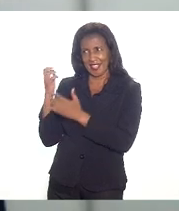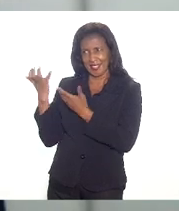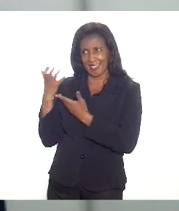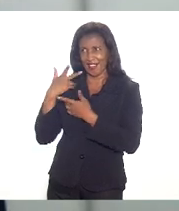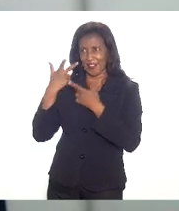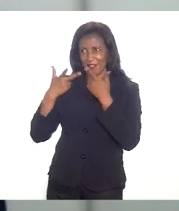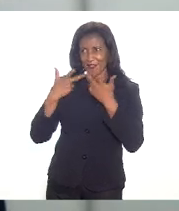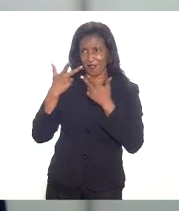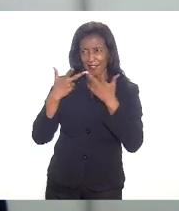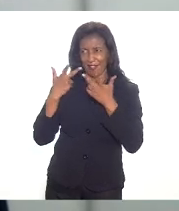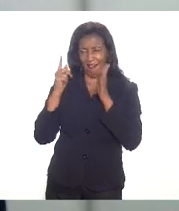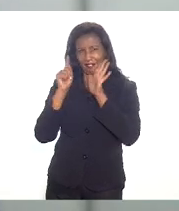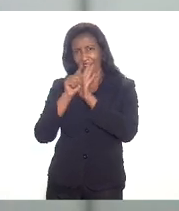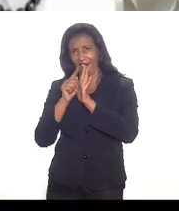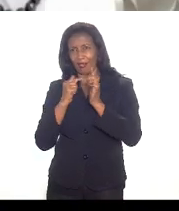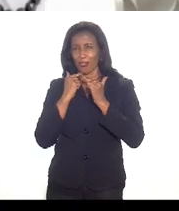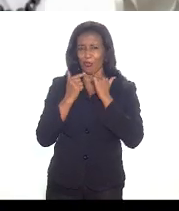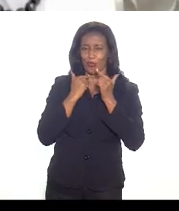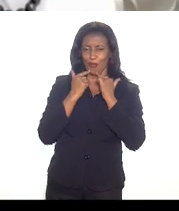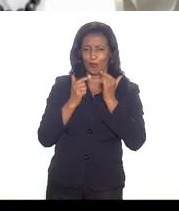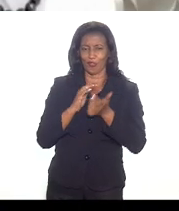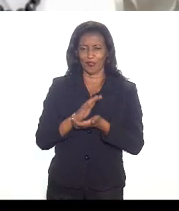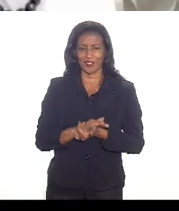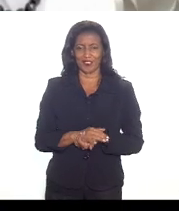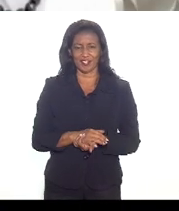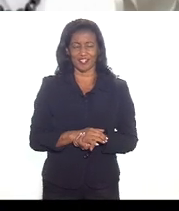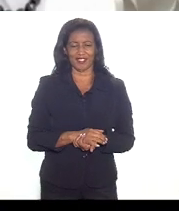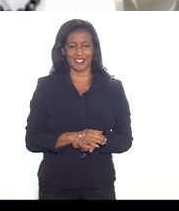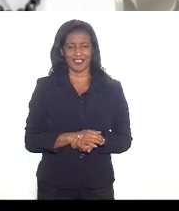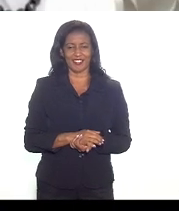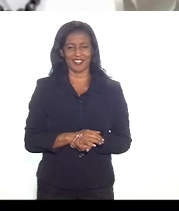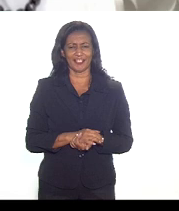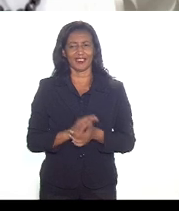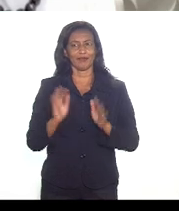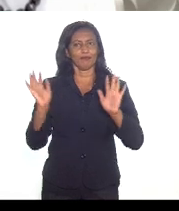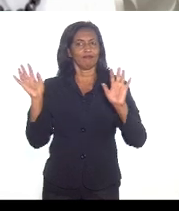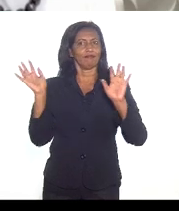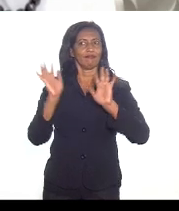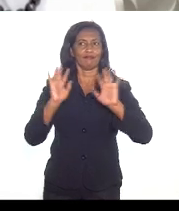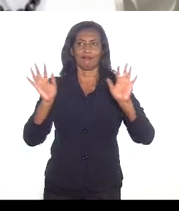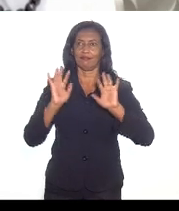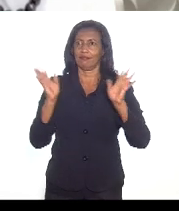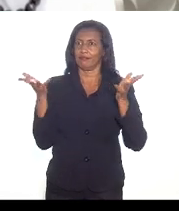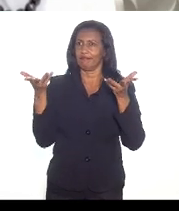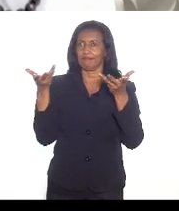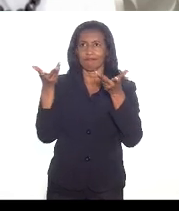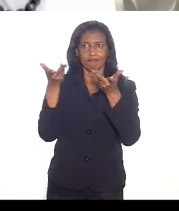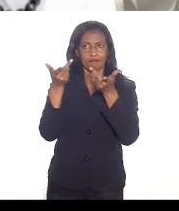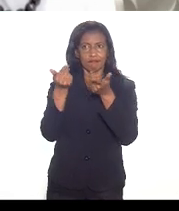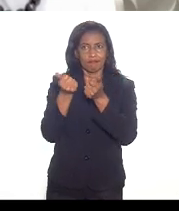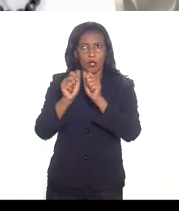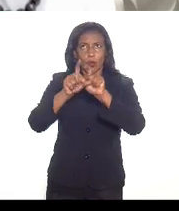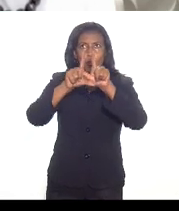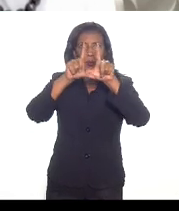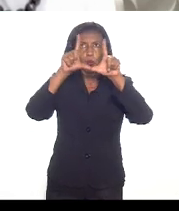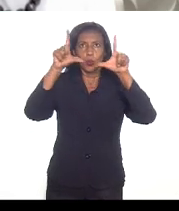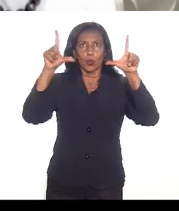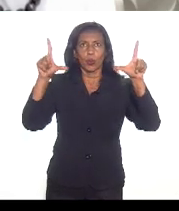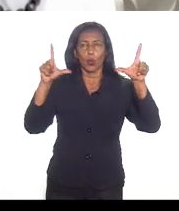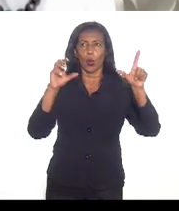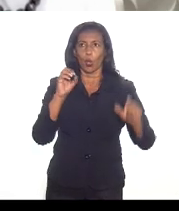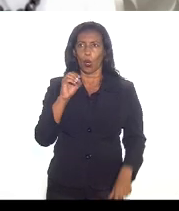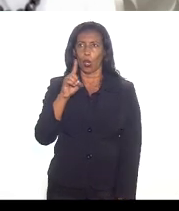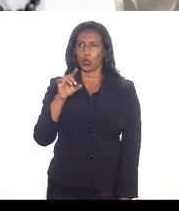fazer alguma questão, por favor. Não, excelente, Luiz Paulo, essa apresentação do Osório. O